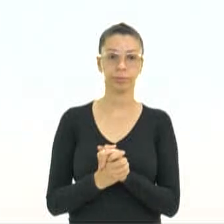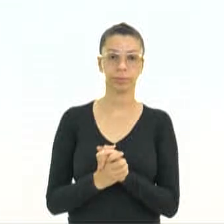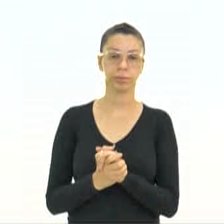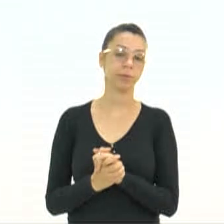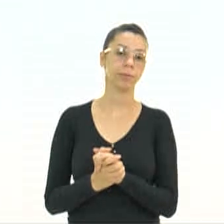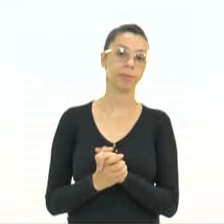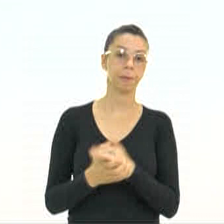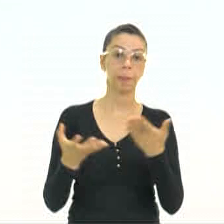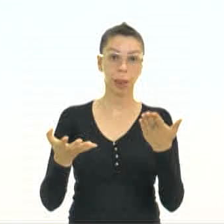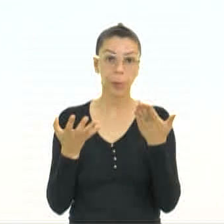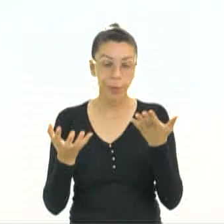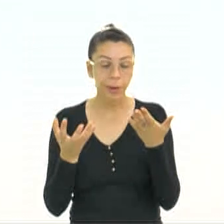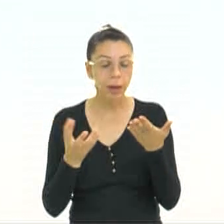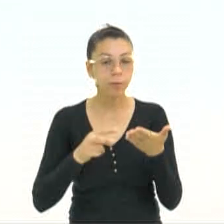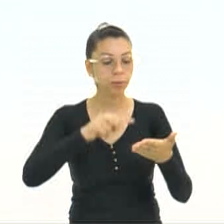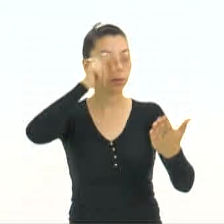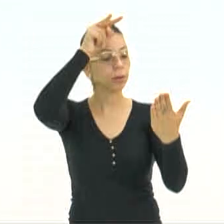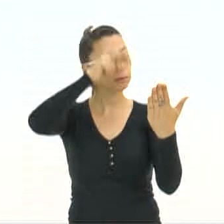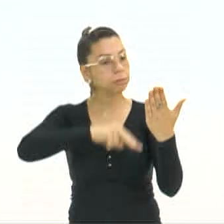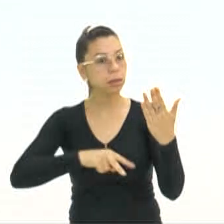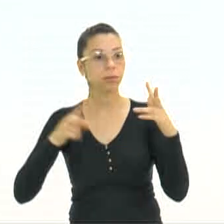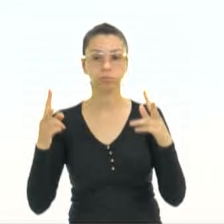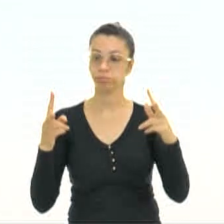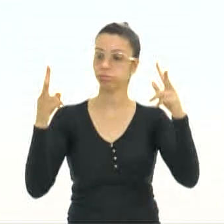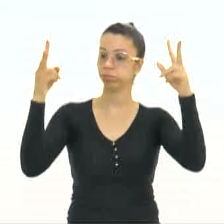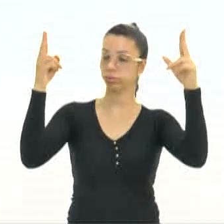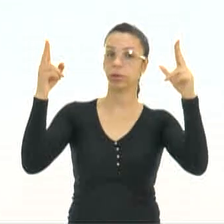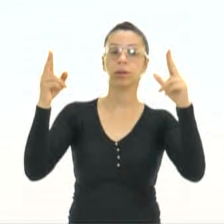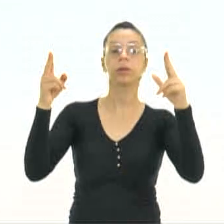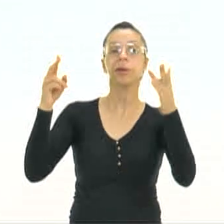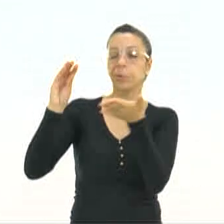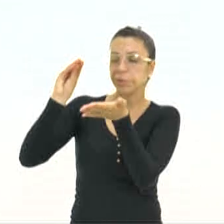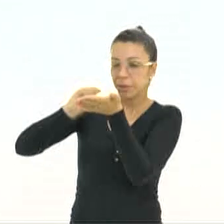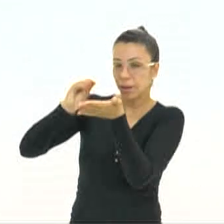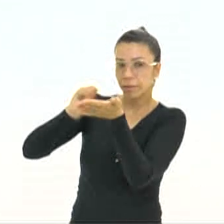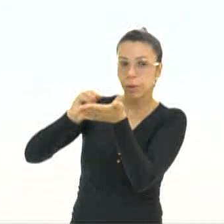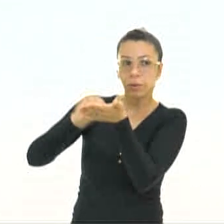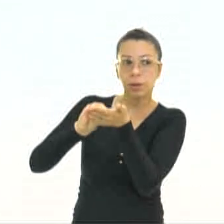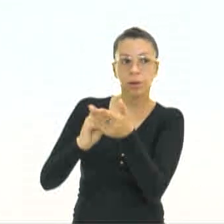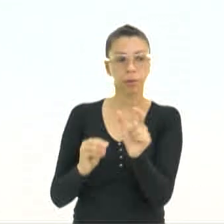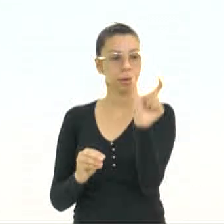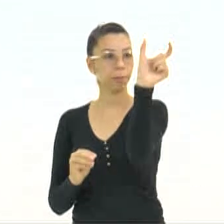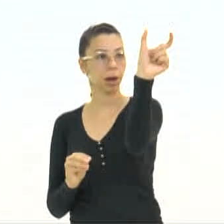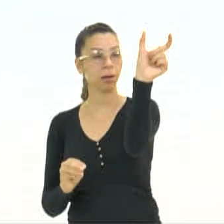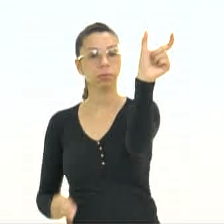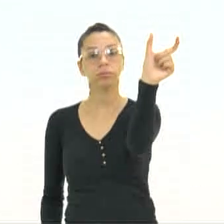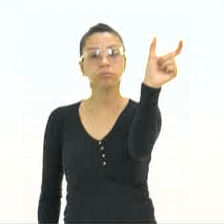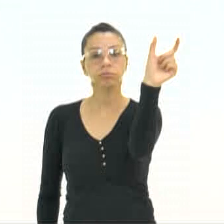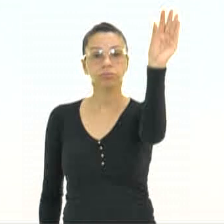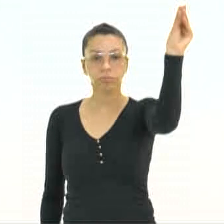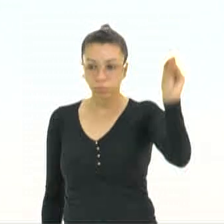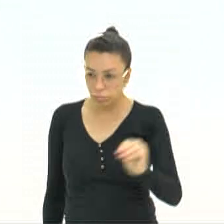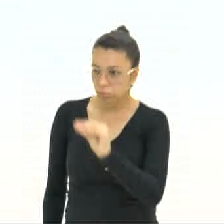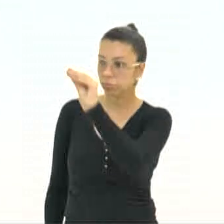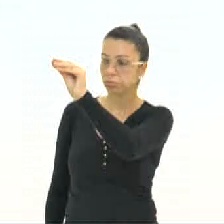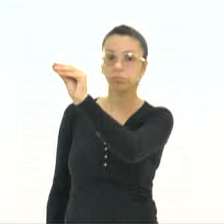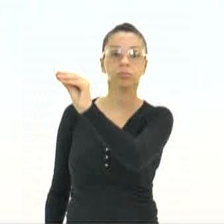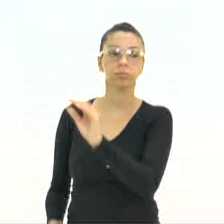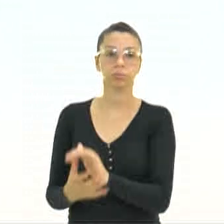que vocês leiam com calma esse pequeno parágrafo e preencham essas lacunas com as palavras harrowing,